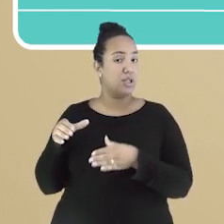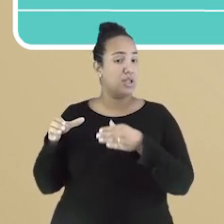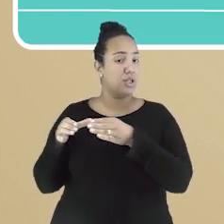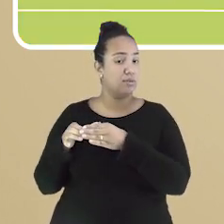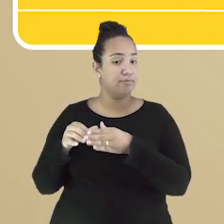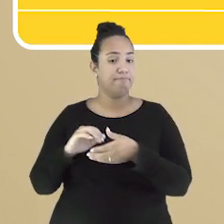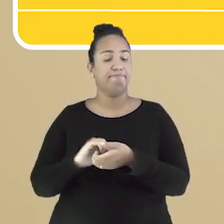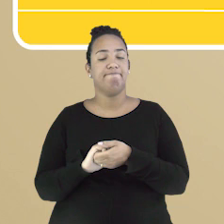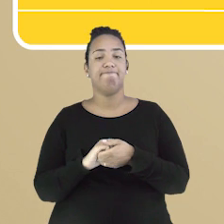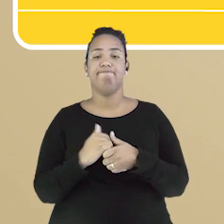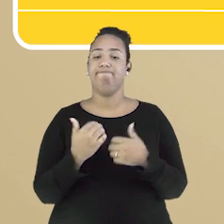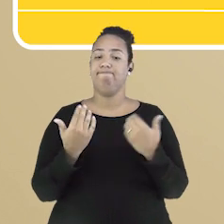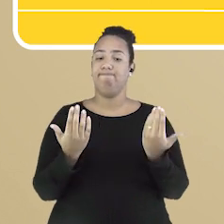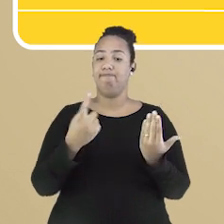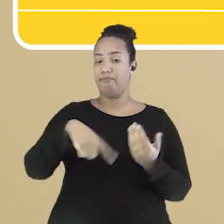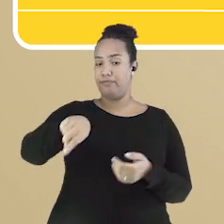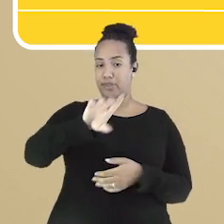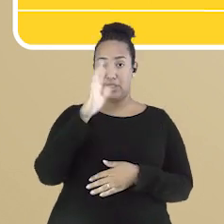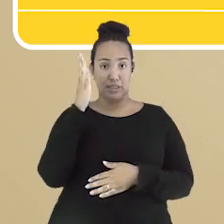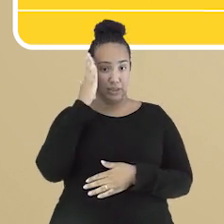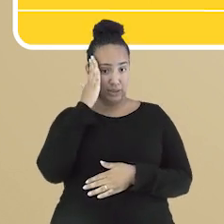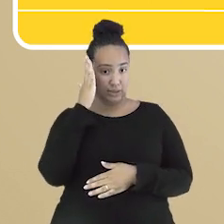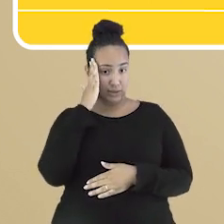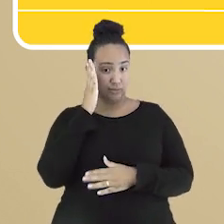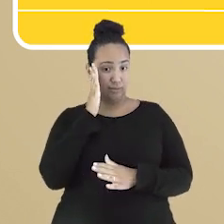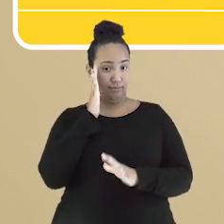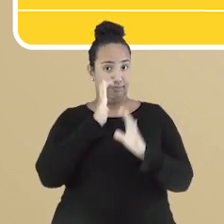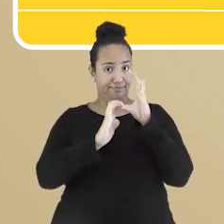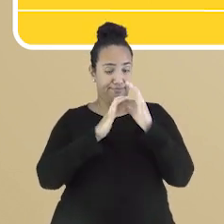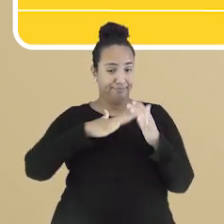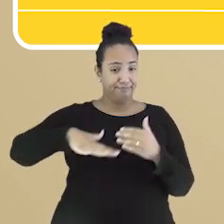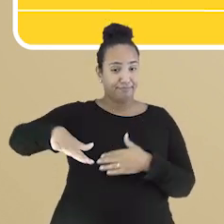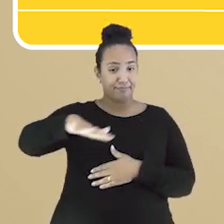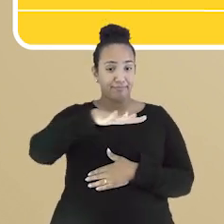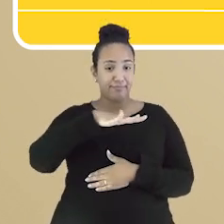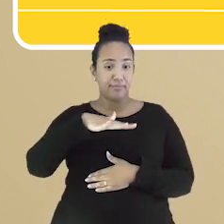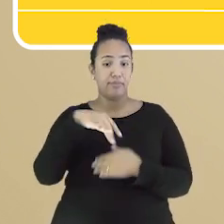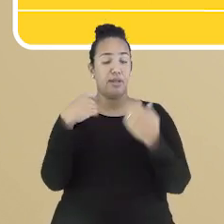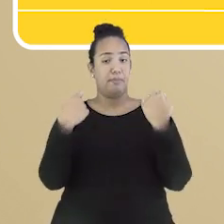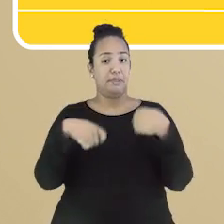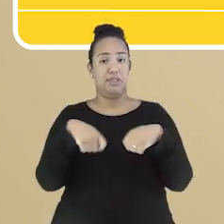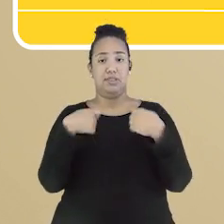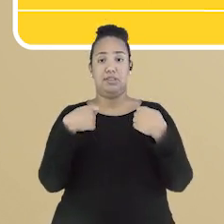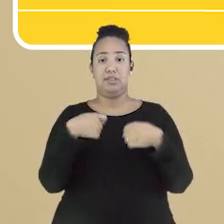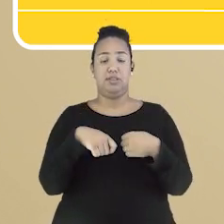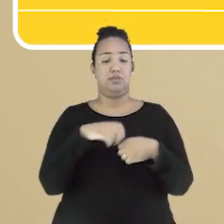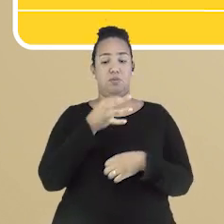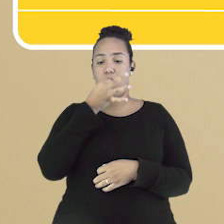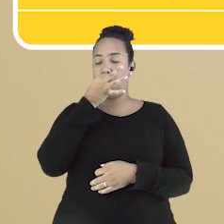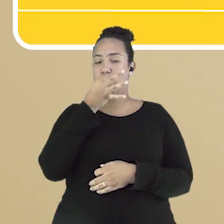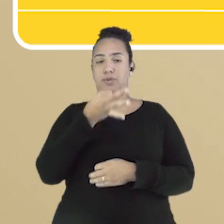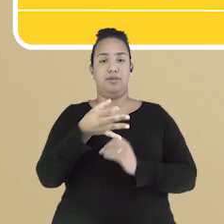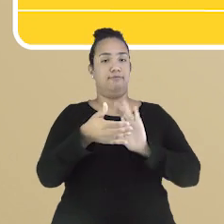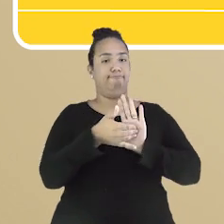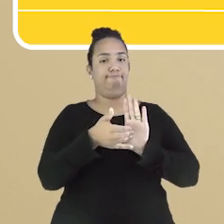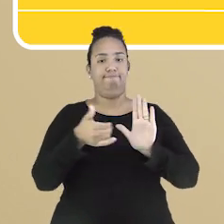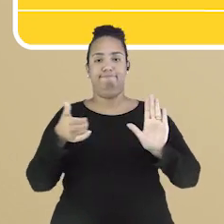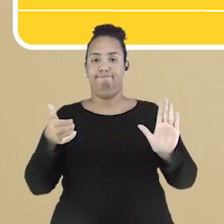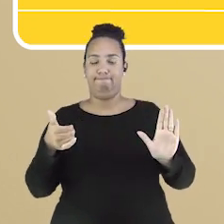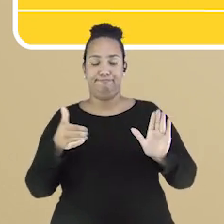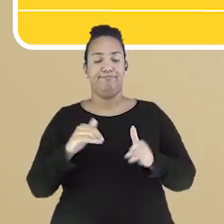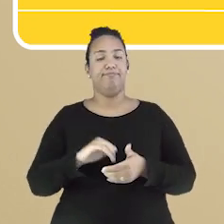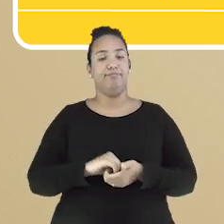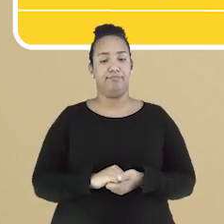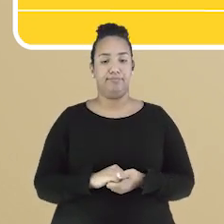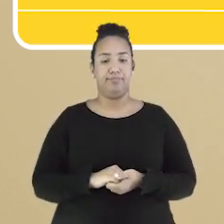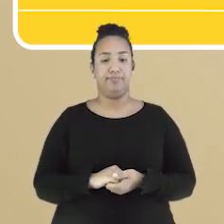opiniões? Como vocês sabem, os meios de comunicação devem ser imparciais ao repassar uma notícia, uma matéria ou qualquer